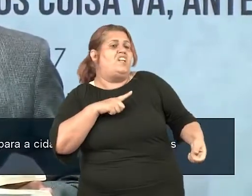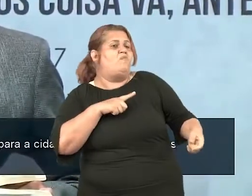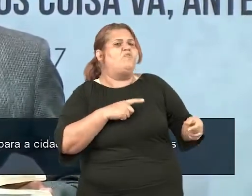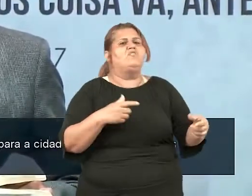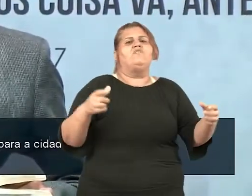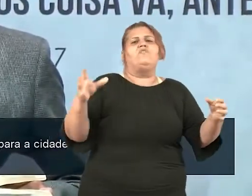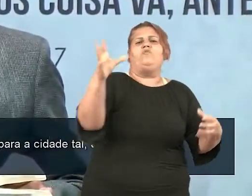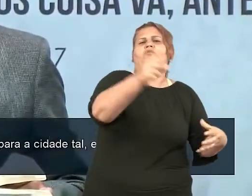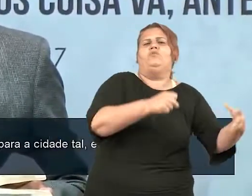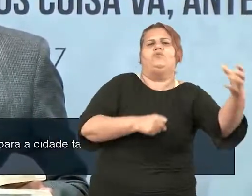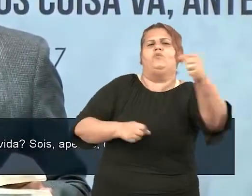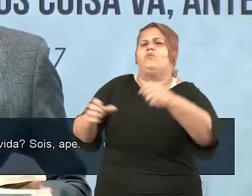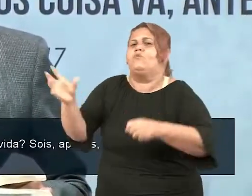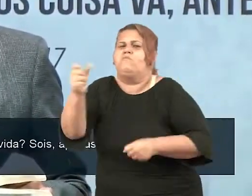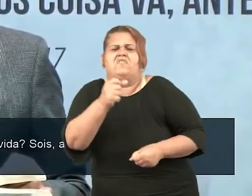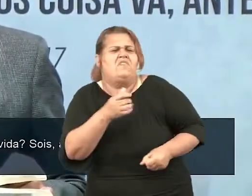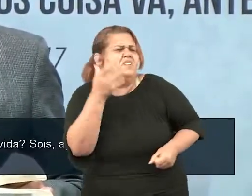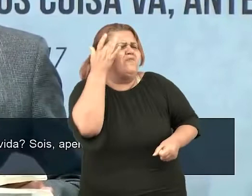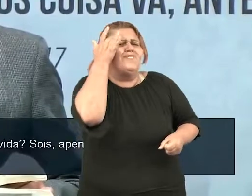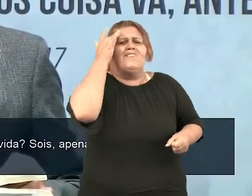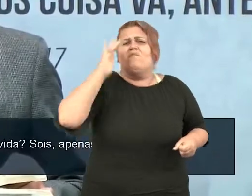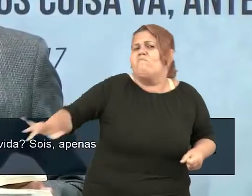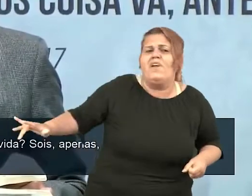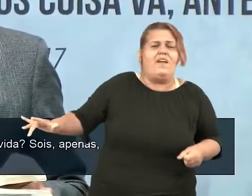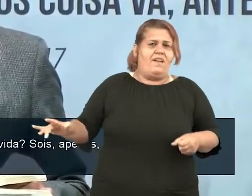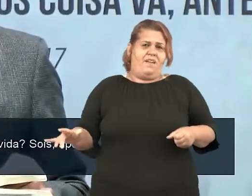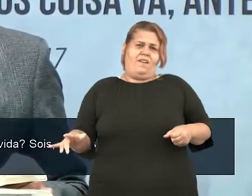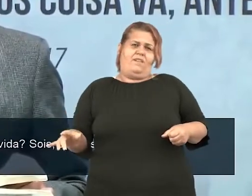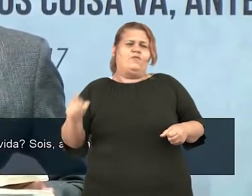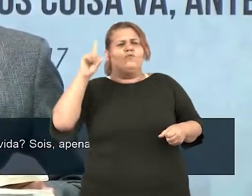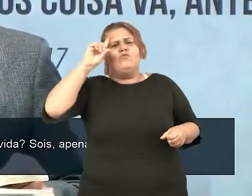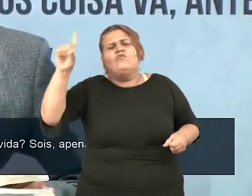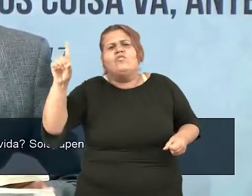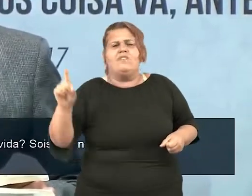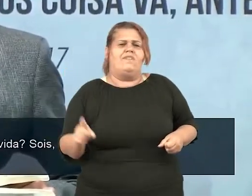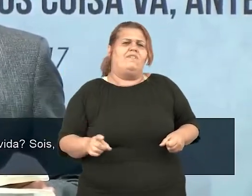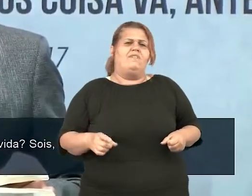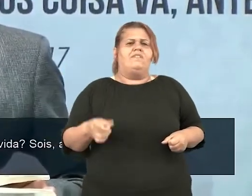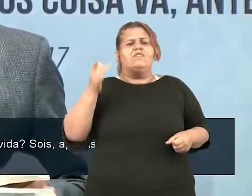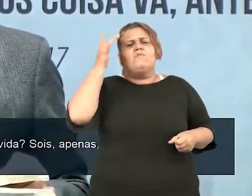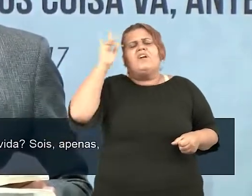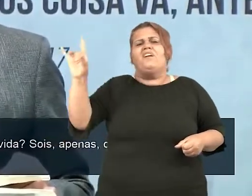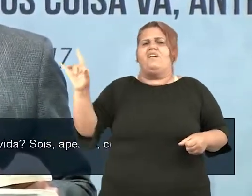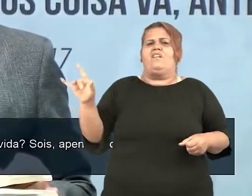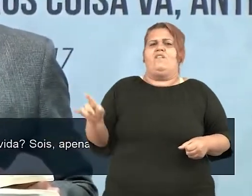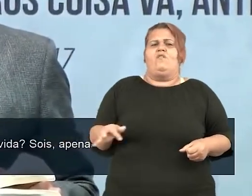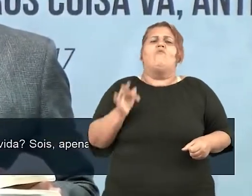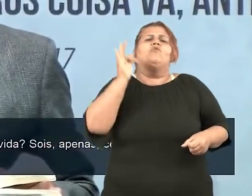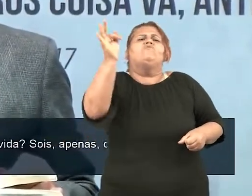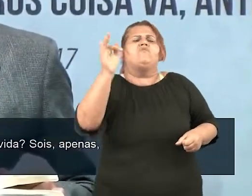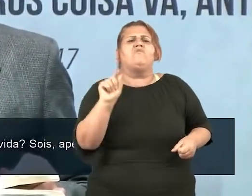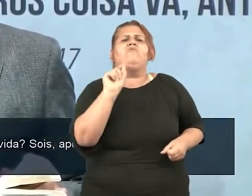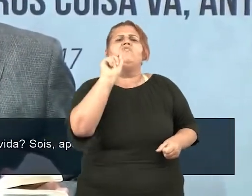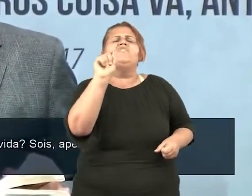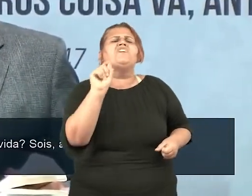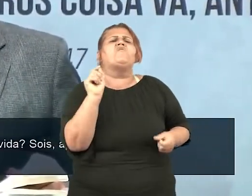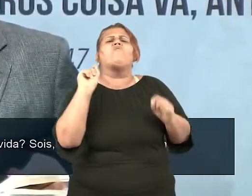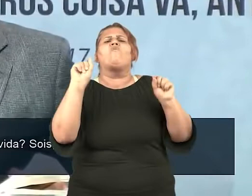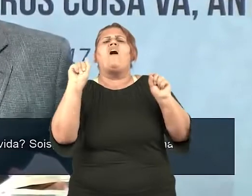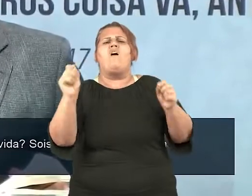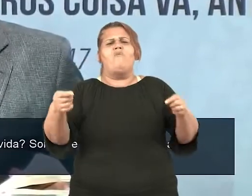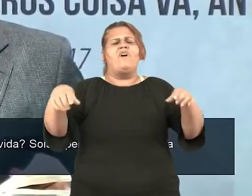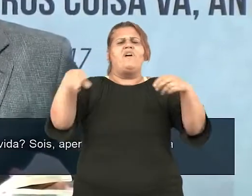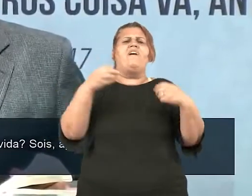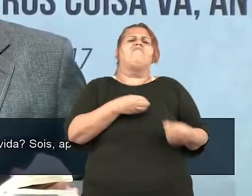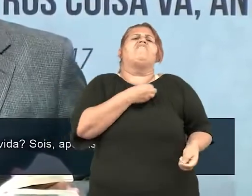lucros. Vós não sabeis o que sucederá amanhã, que é a vossa vida.